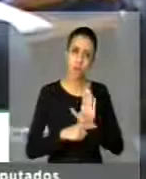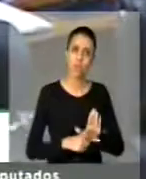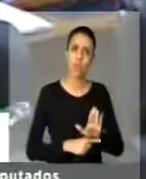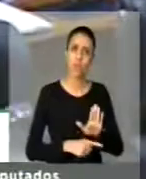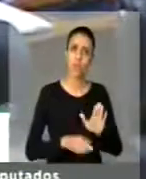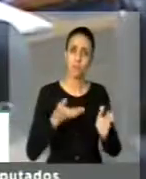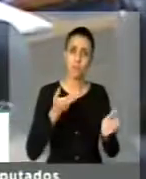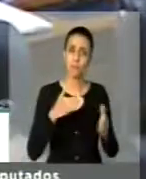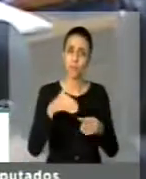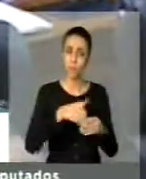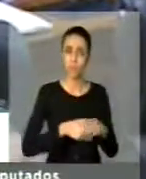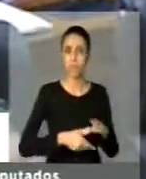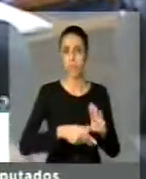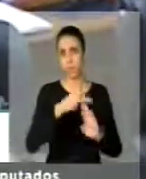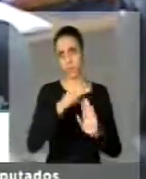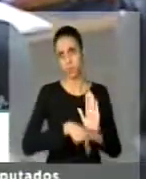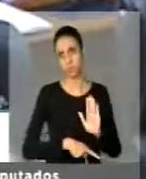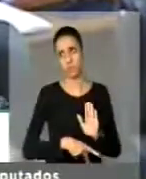para os estados obrigado